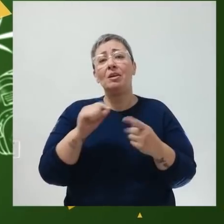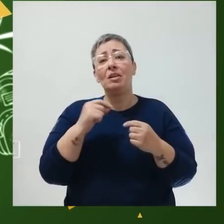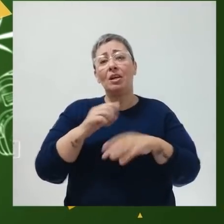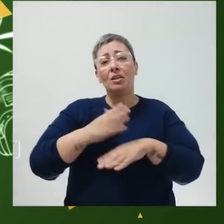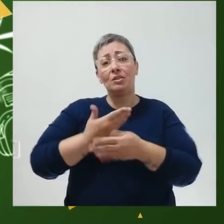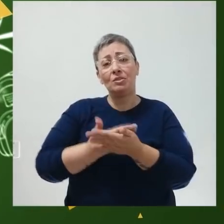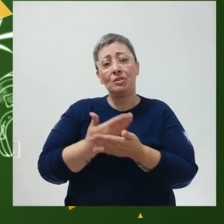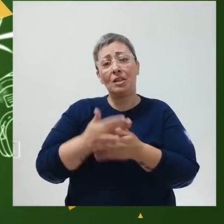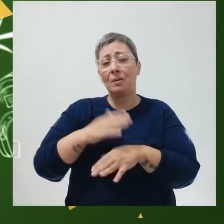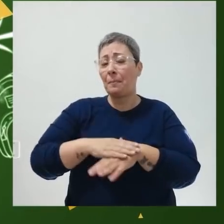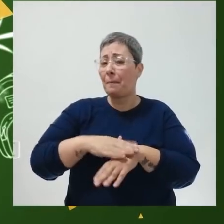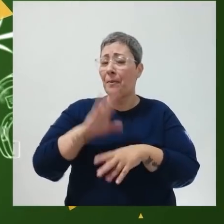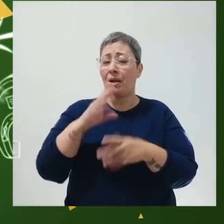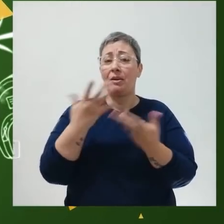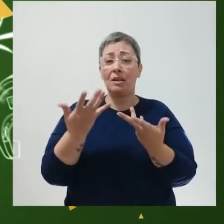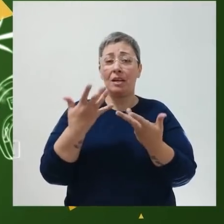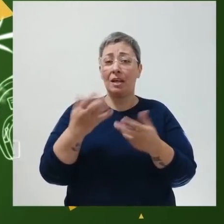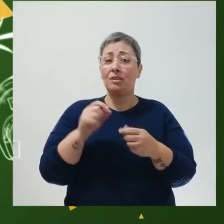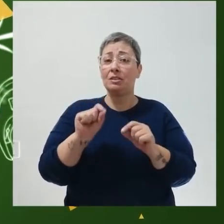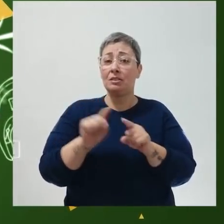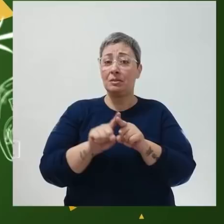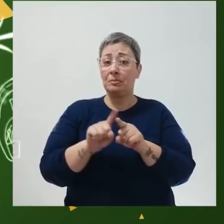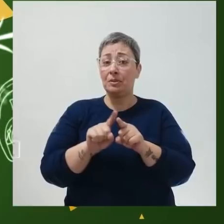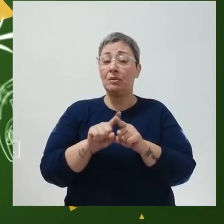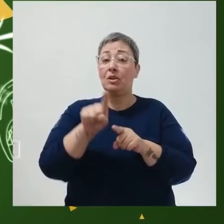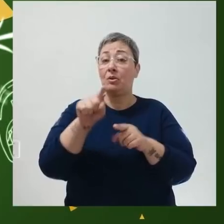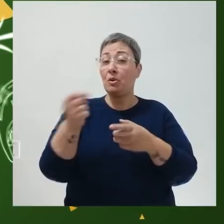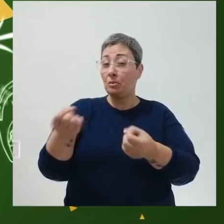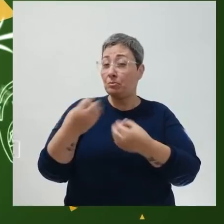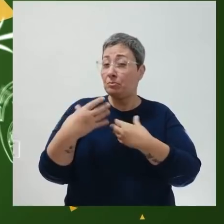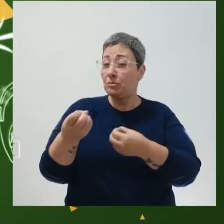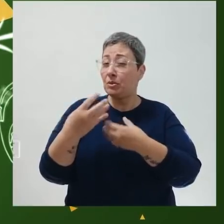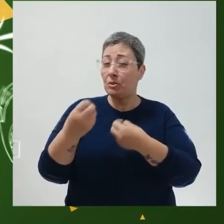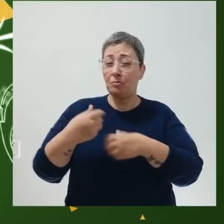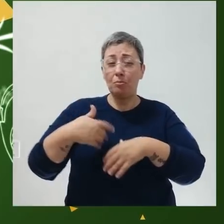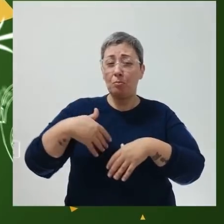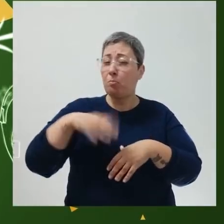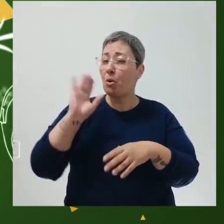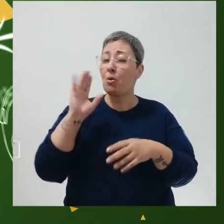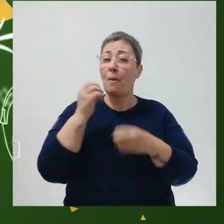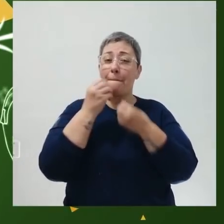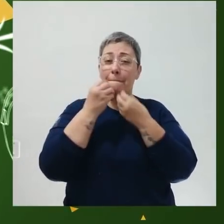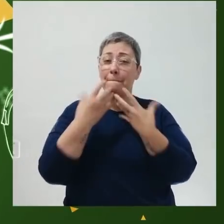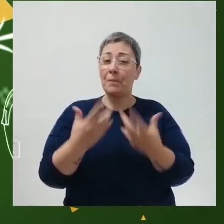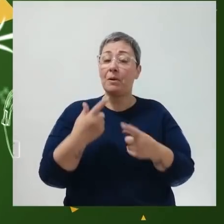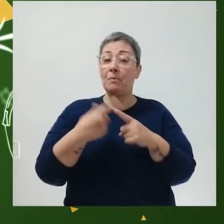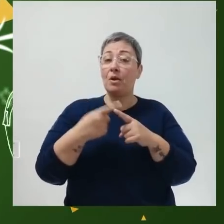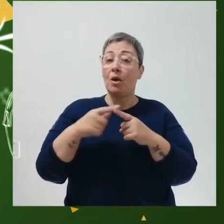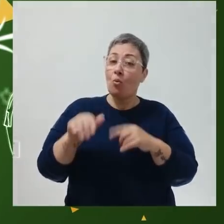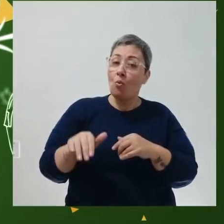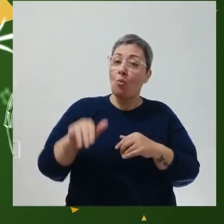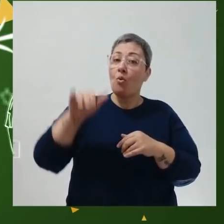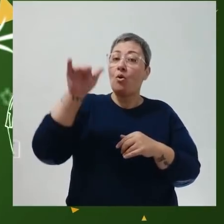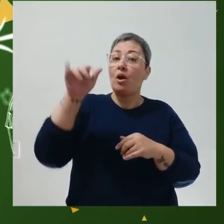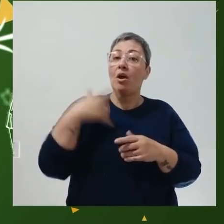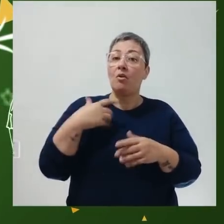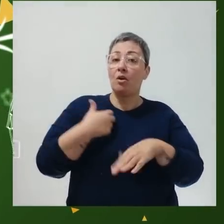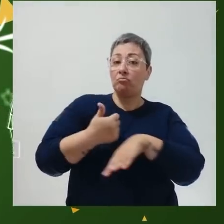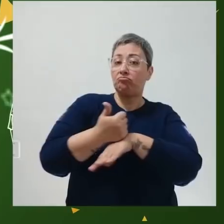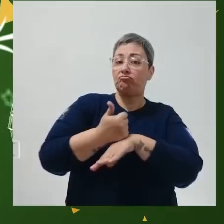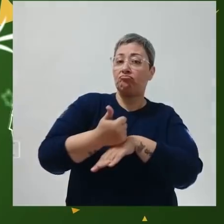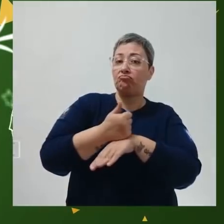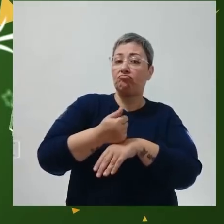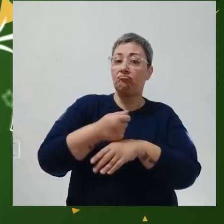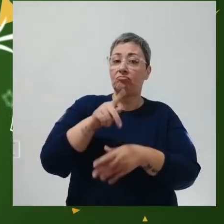estudar muito. E eu quero que você me ensine muito bem para quando eu crescer, eu ser